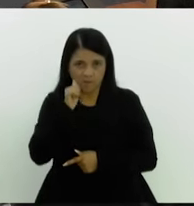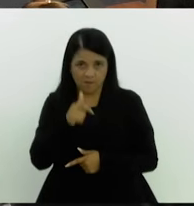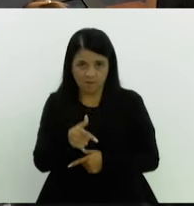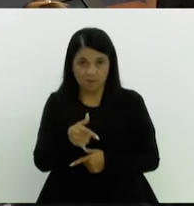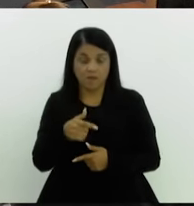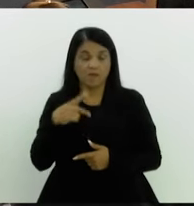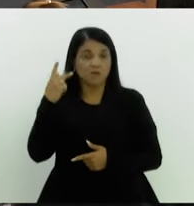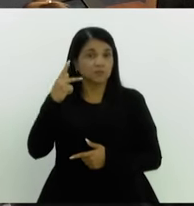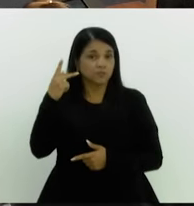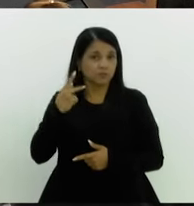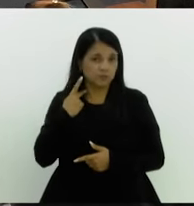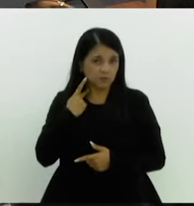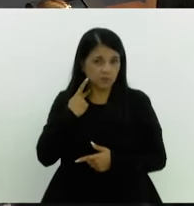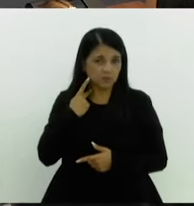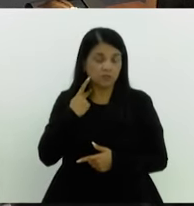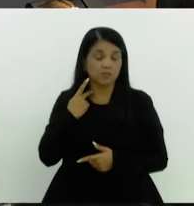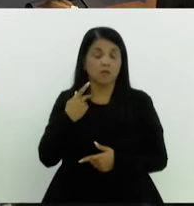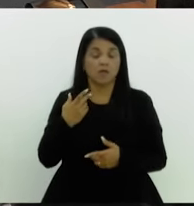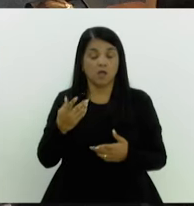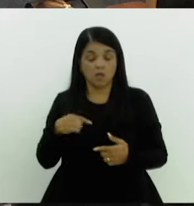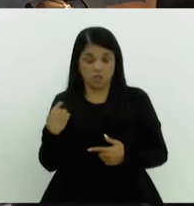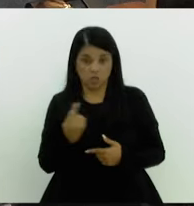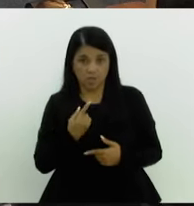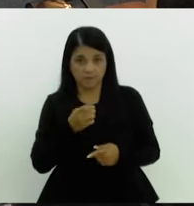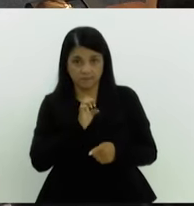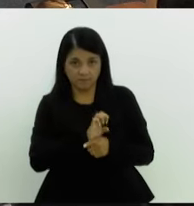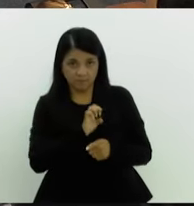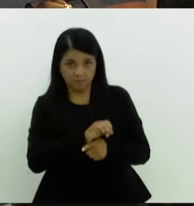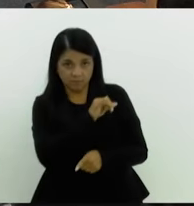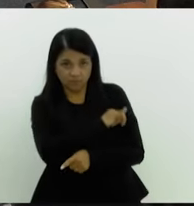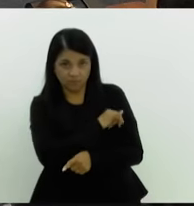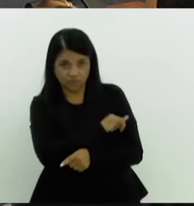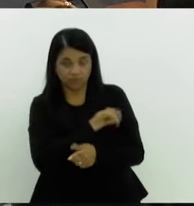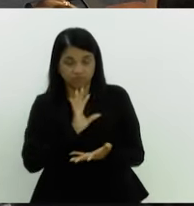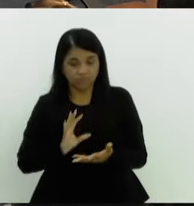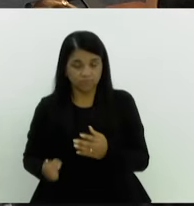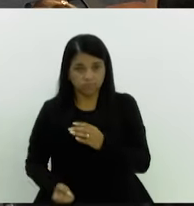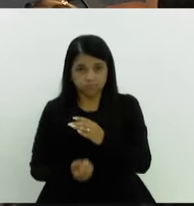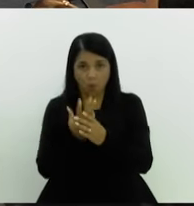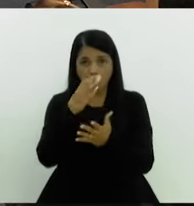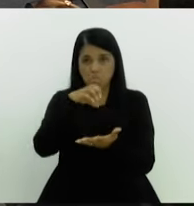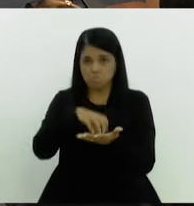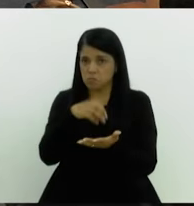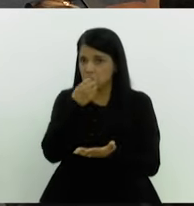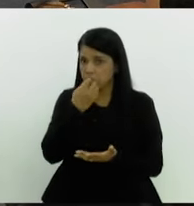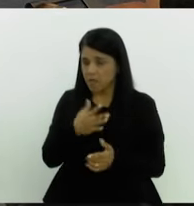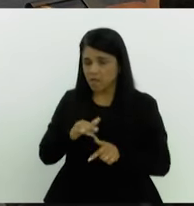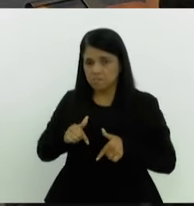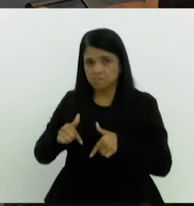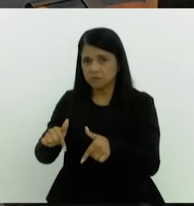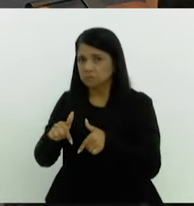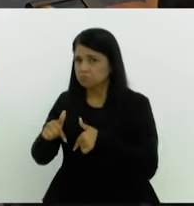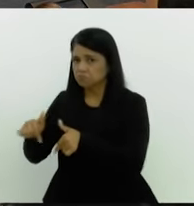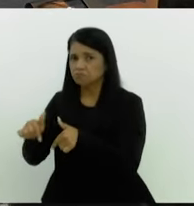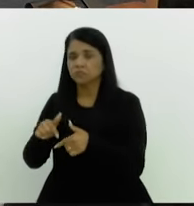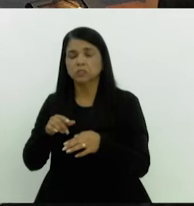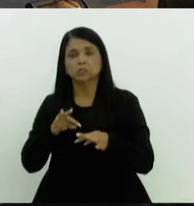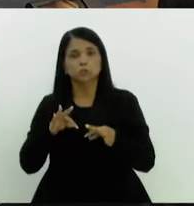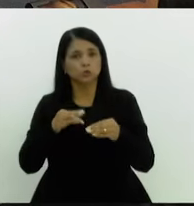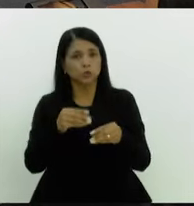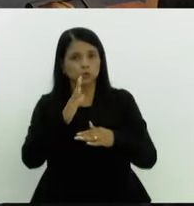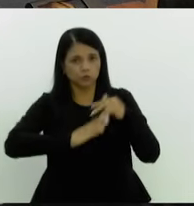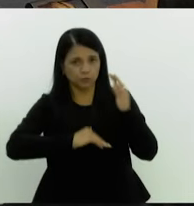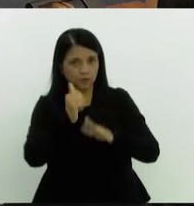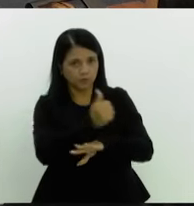e eu espero que a nossa do Rio de Janeiro seja instalada e muito bem instalada com todas as figuras que são necessárias pro seu